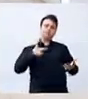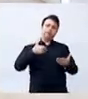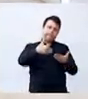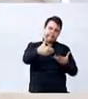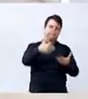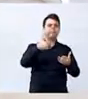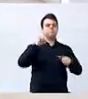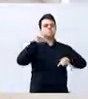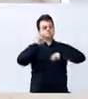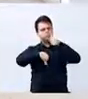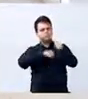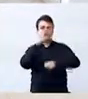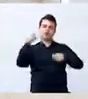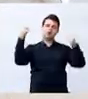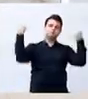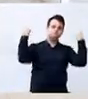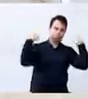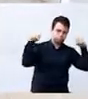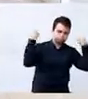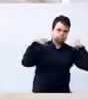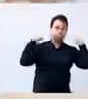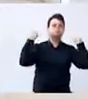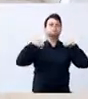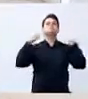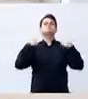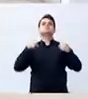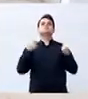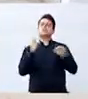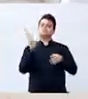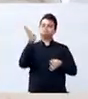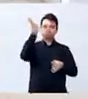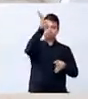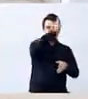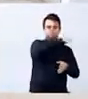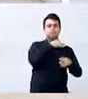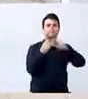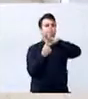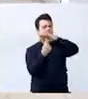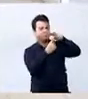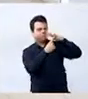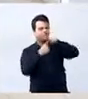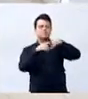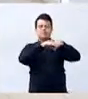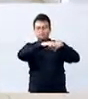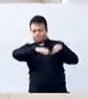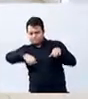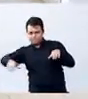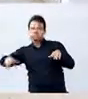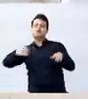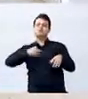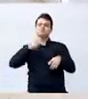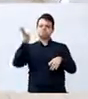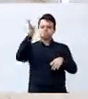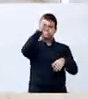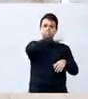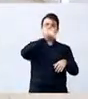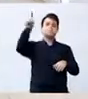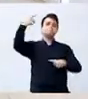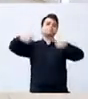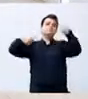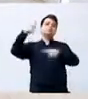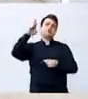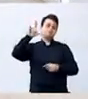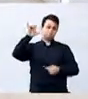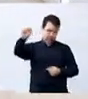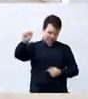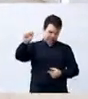hábitos, fazer uma atividade física, ganhar as praças, as calçadas. Então tudo isso passa por políticas